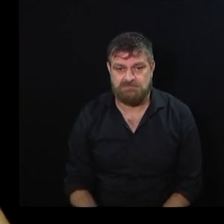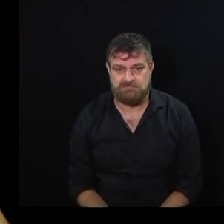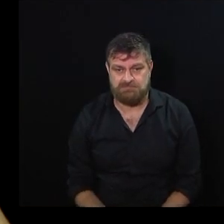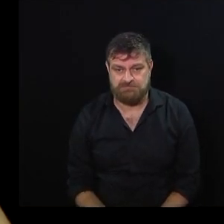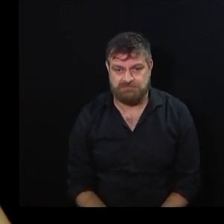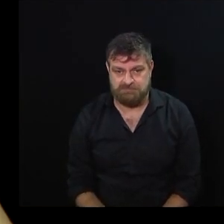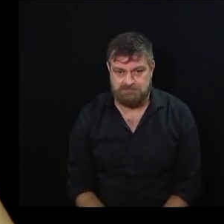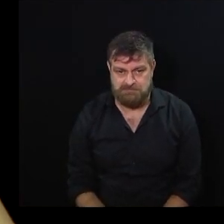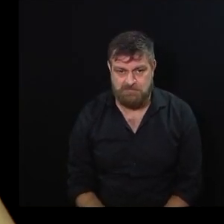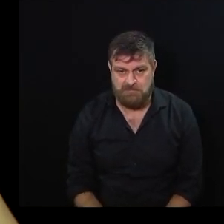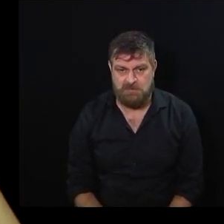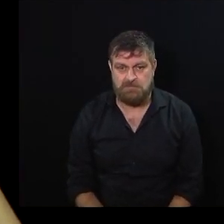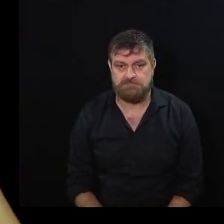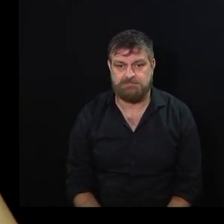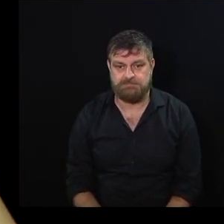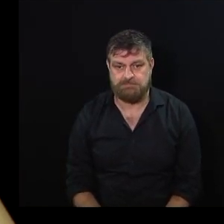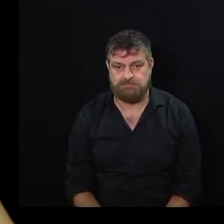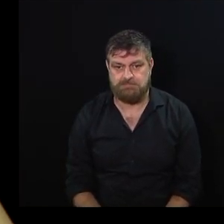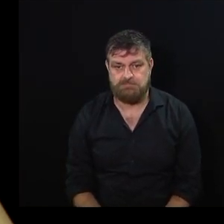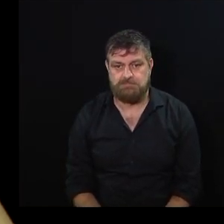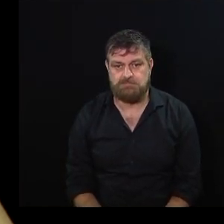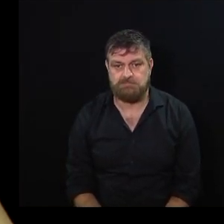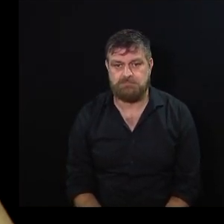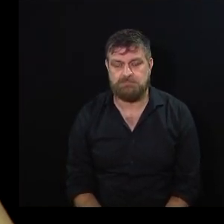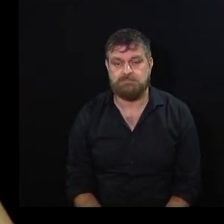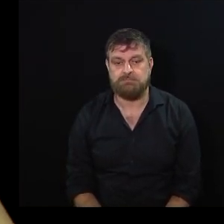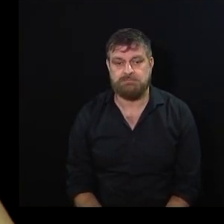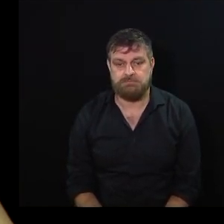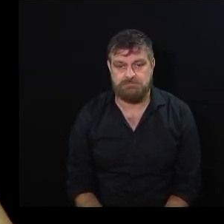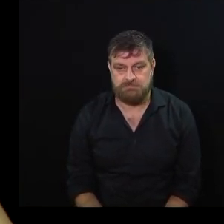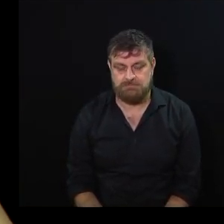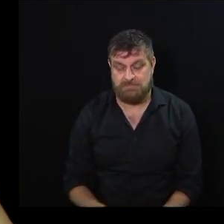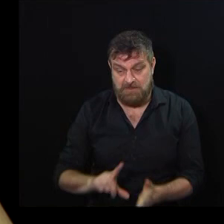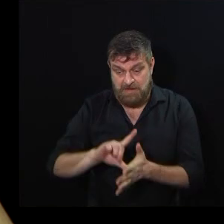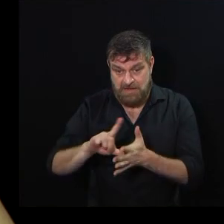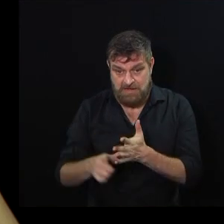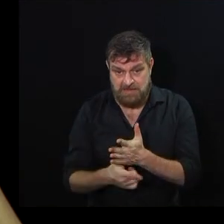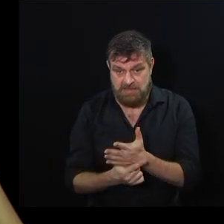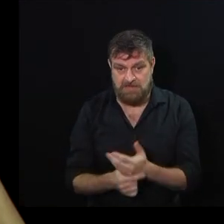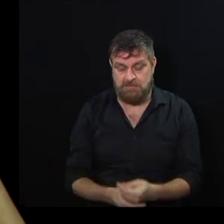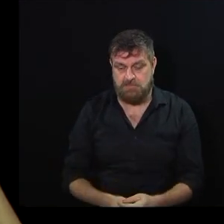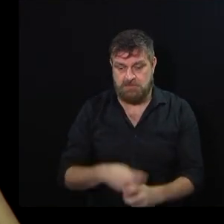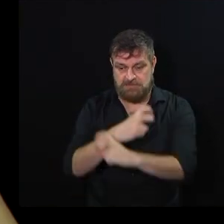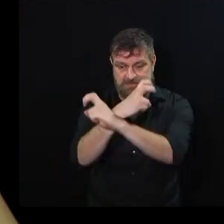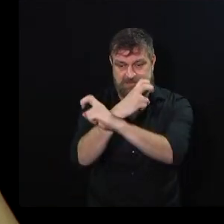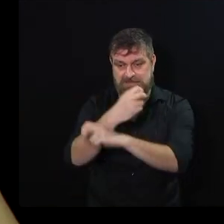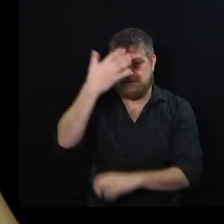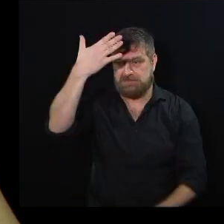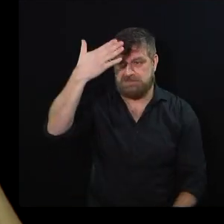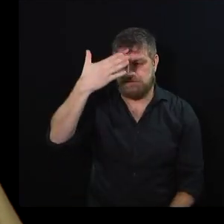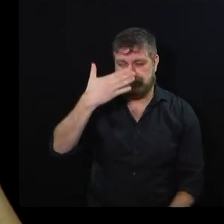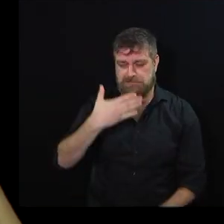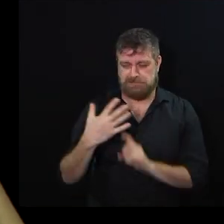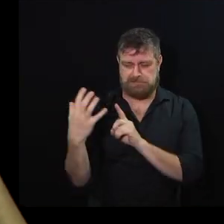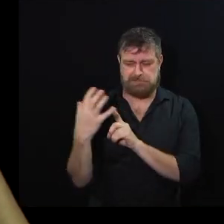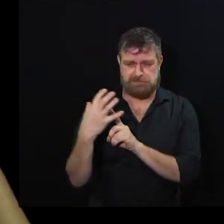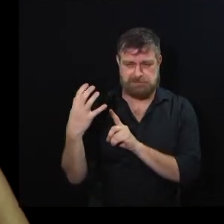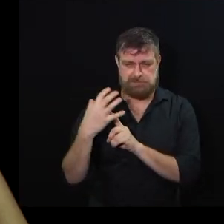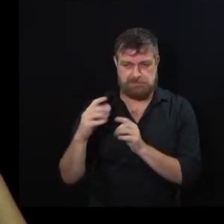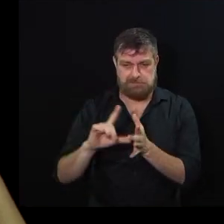exames axilar. Em seguida, fiz sessão de radioterapia e depois disso fiz